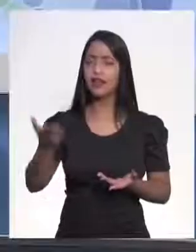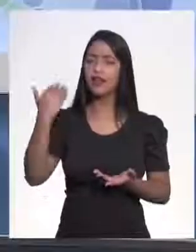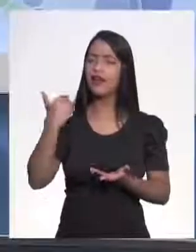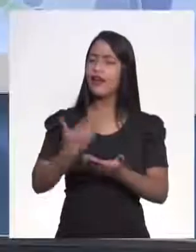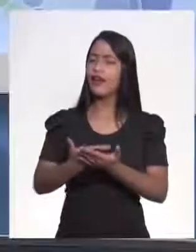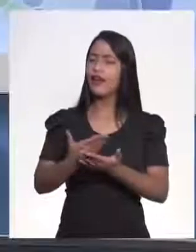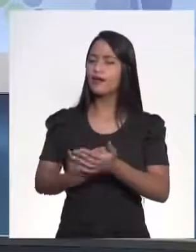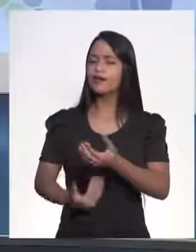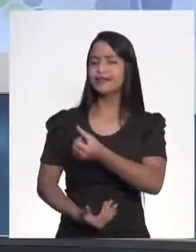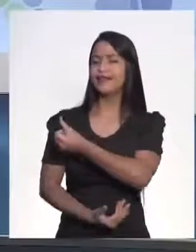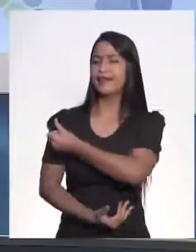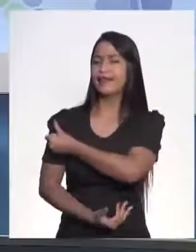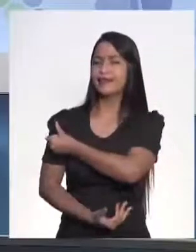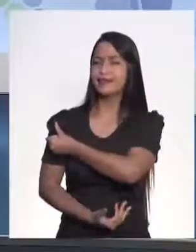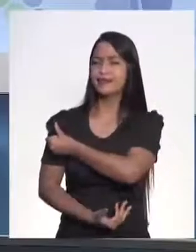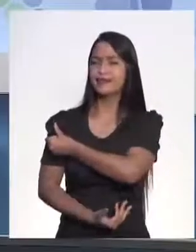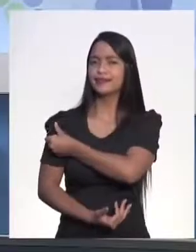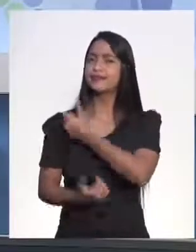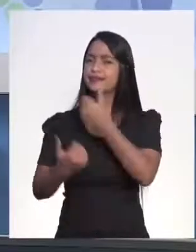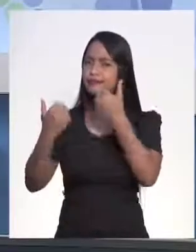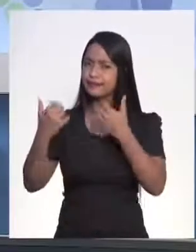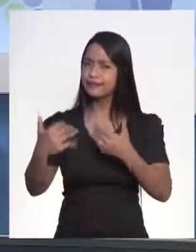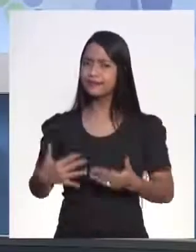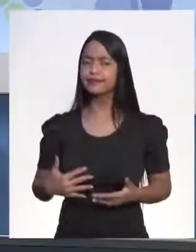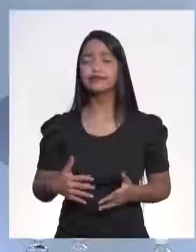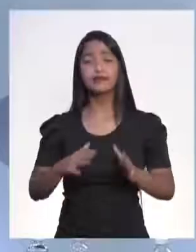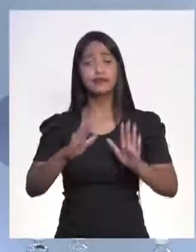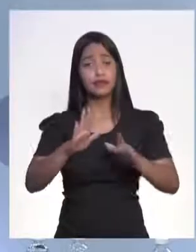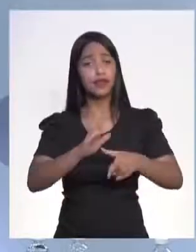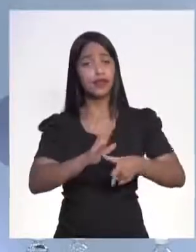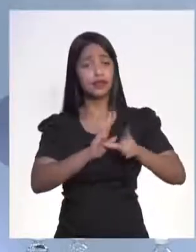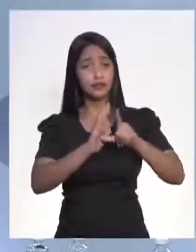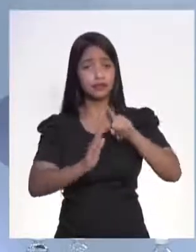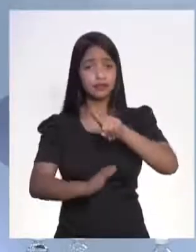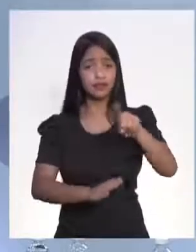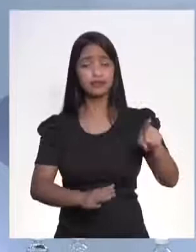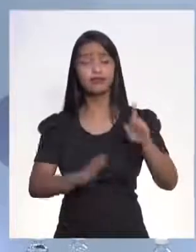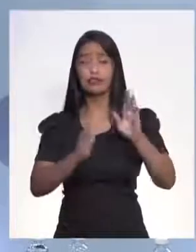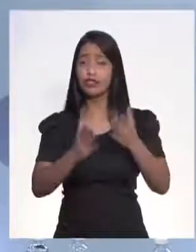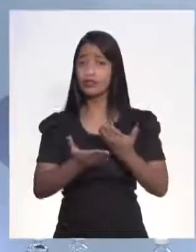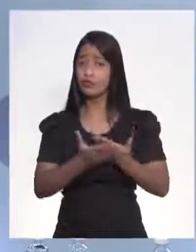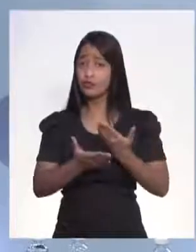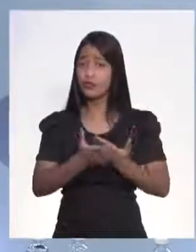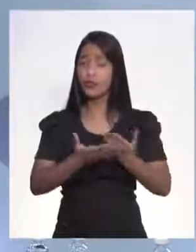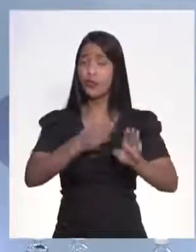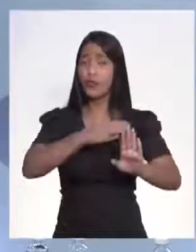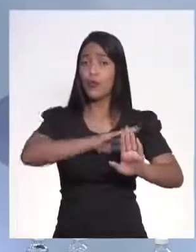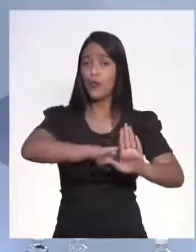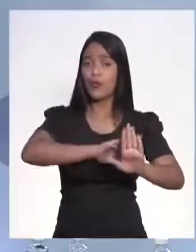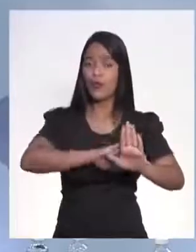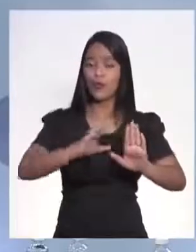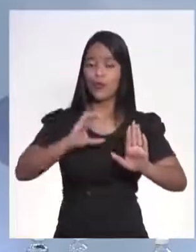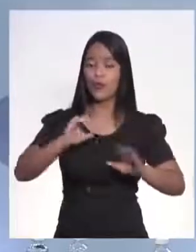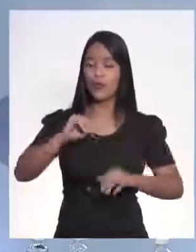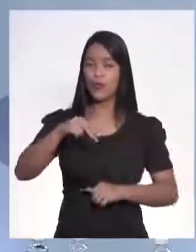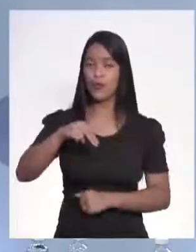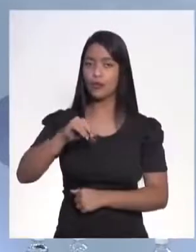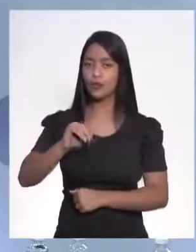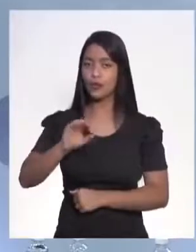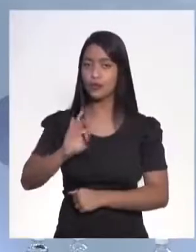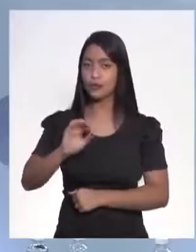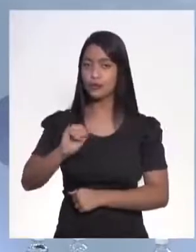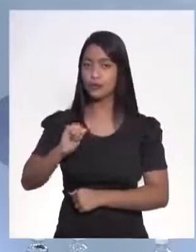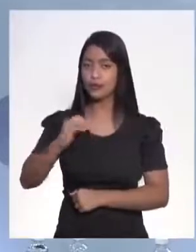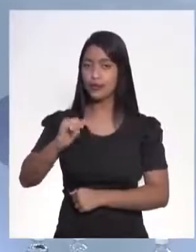foi Acho que foi do sexto amor né mas eu mais mas olha só Vocês já viram antes conotação é o sentido figurado denotação